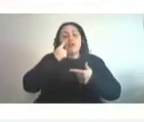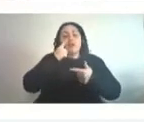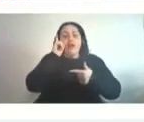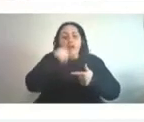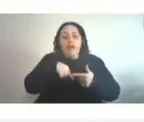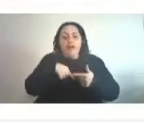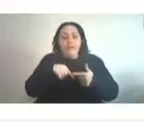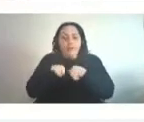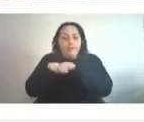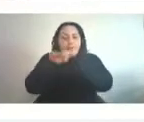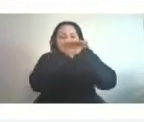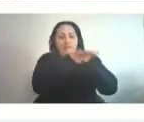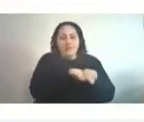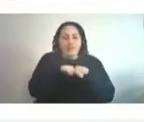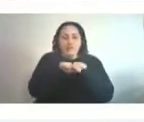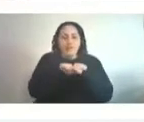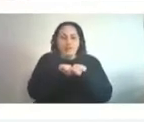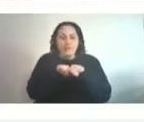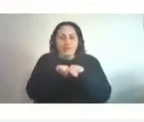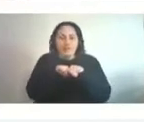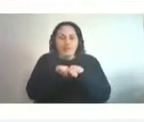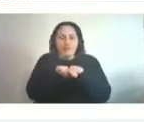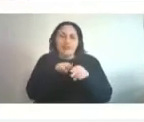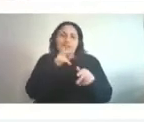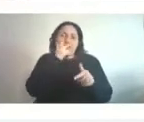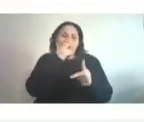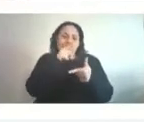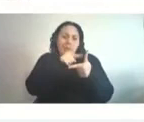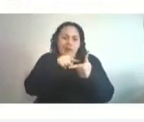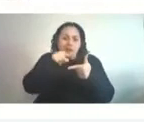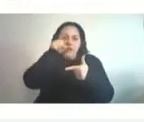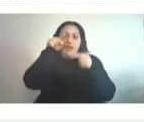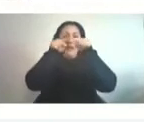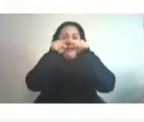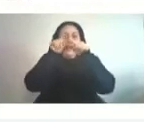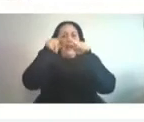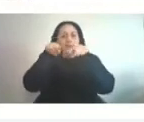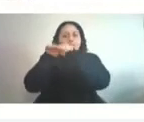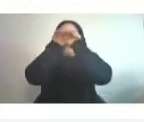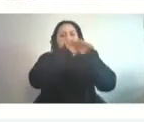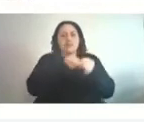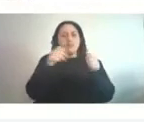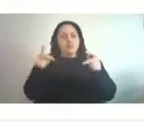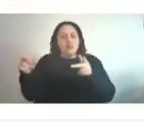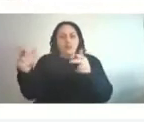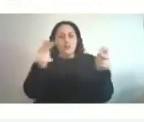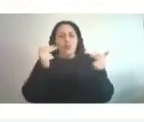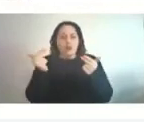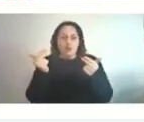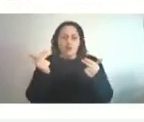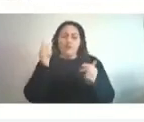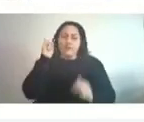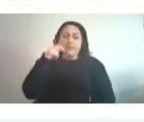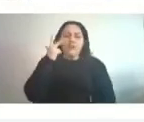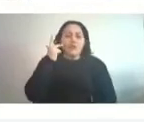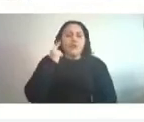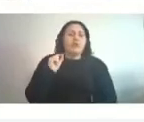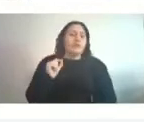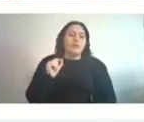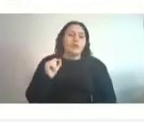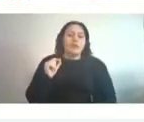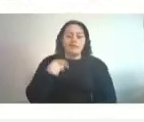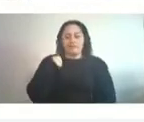foi muito, é muito comum, inclusive nas nossas avaliações, entender que